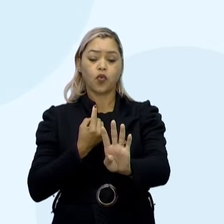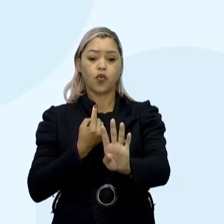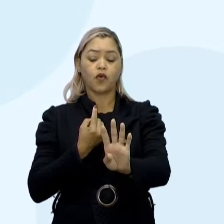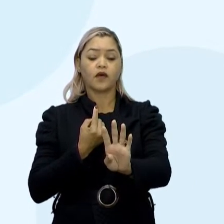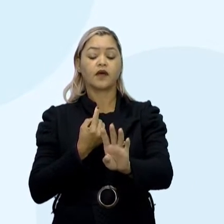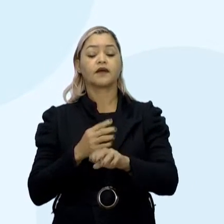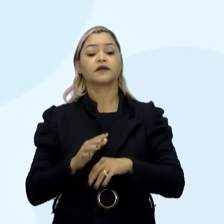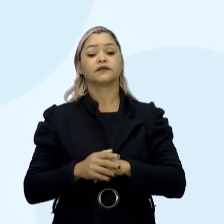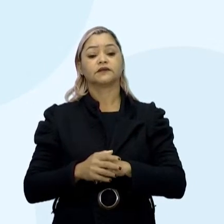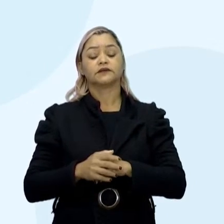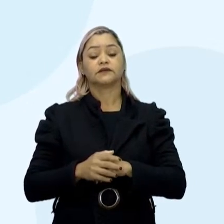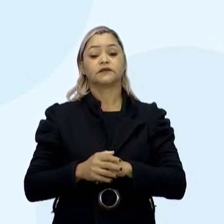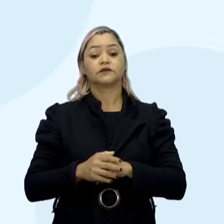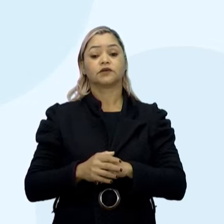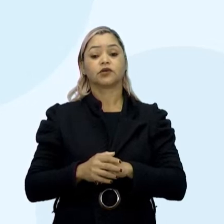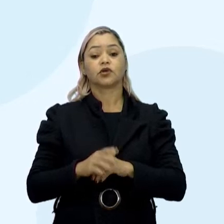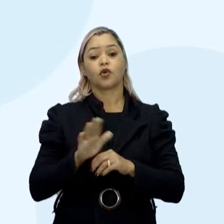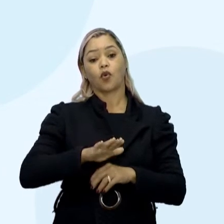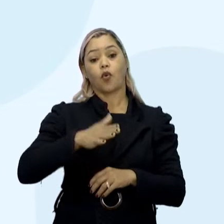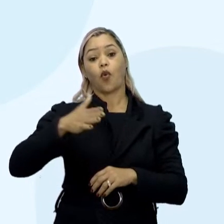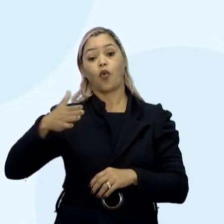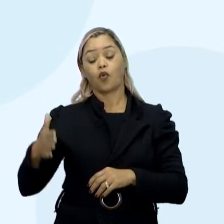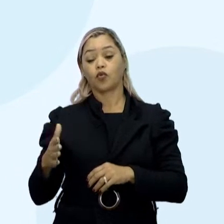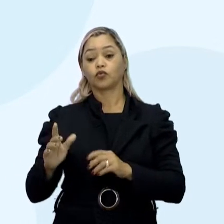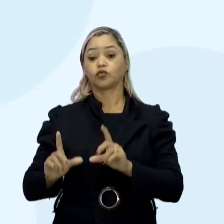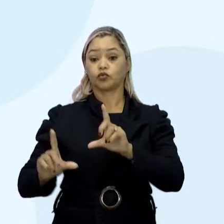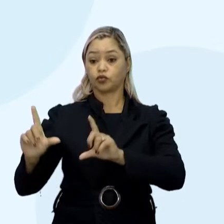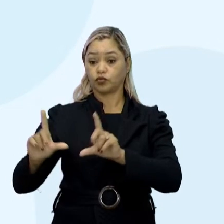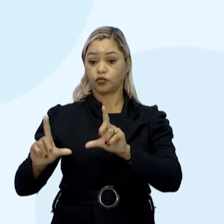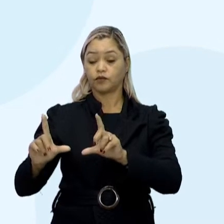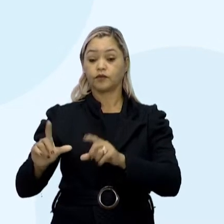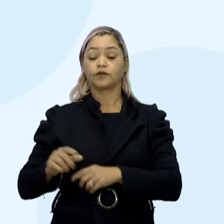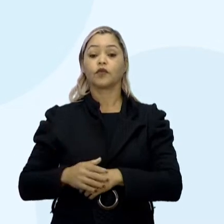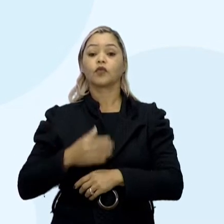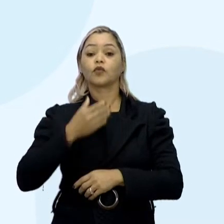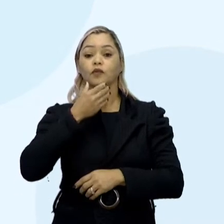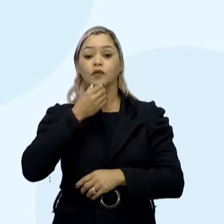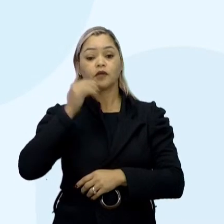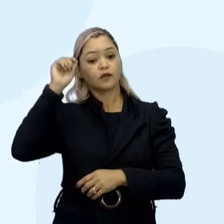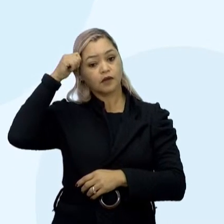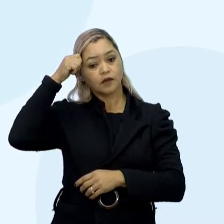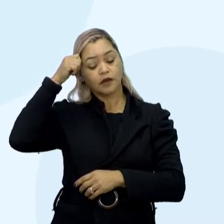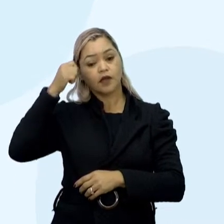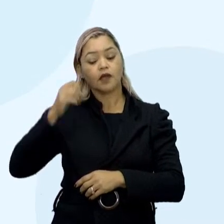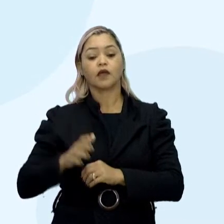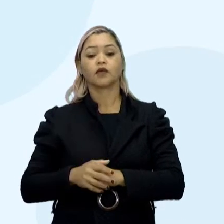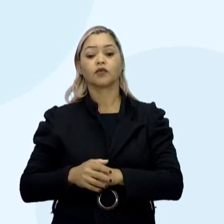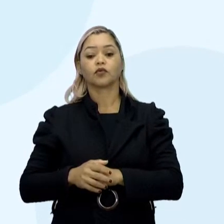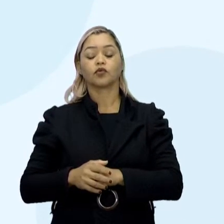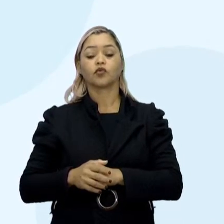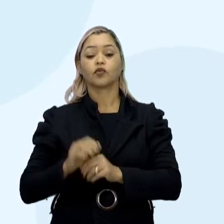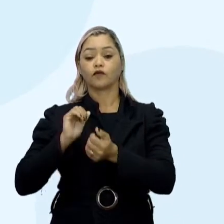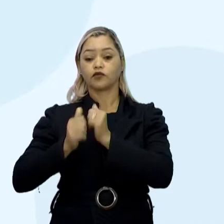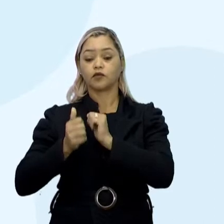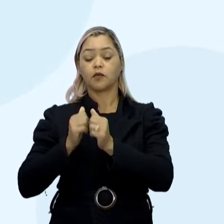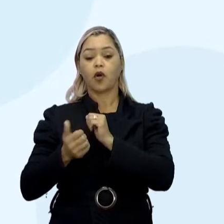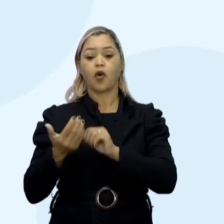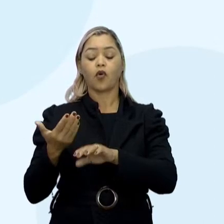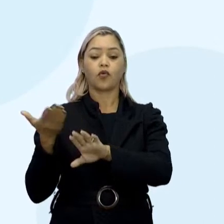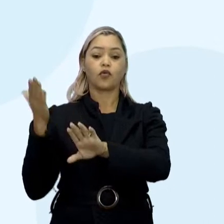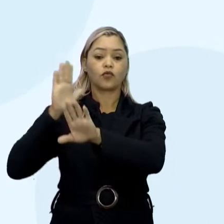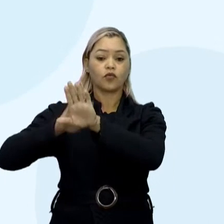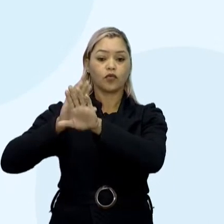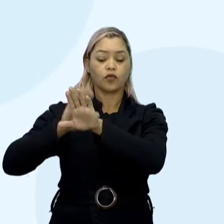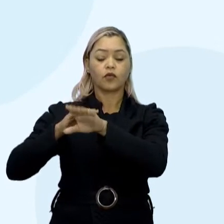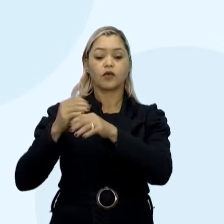outro também, nós temos na outra imagem um menino negro ao lado aí da trave do gol, ao fundo um